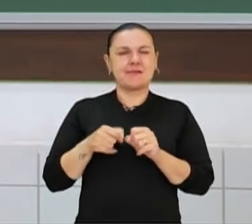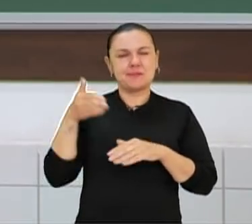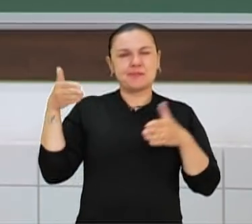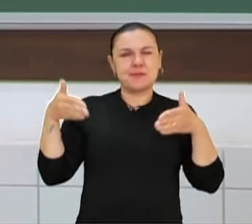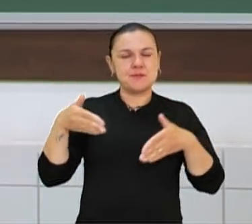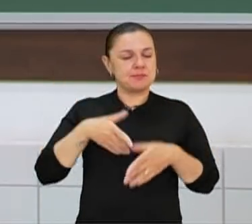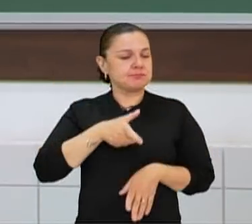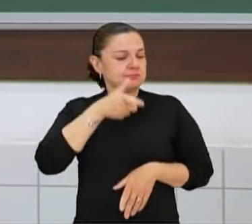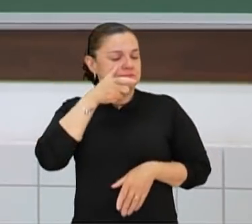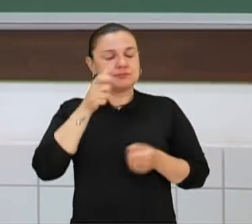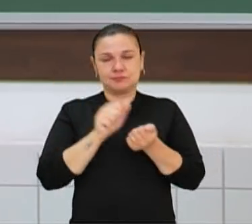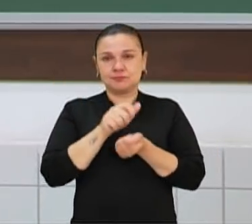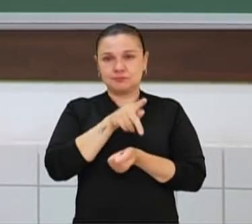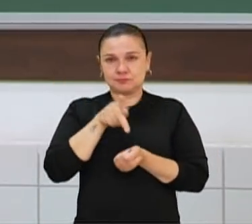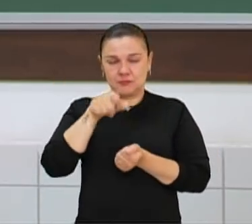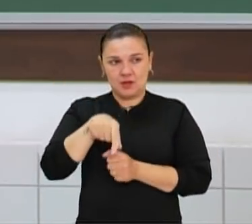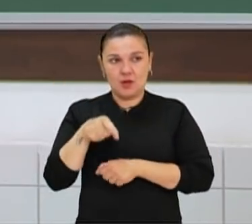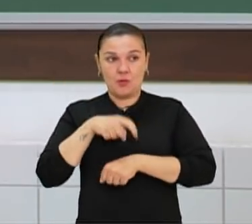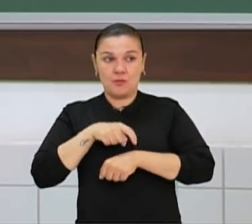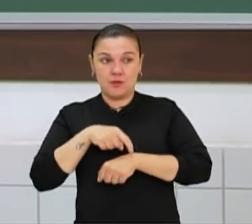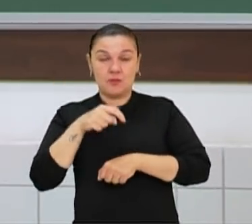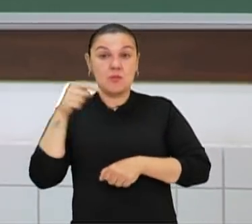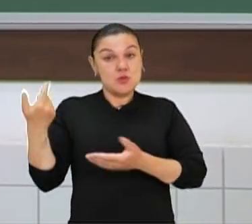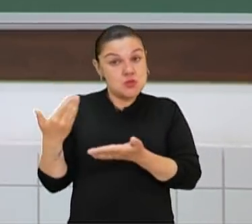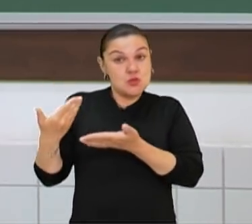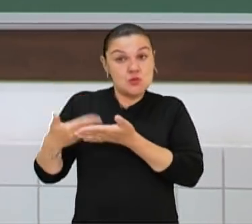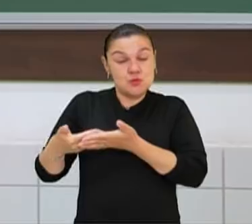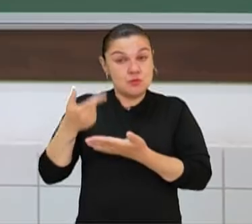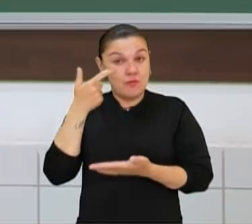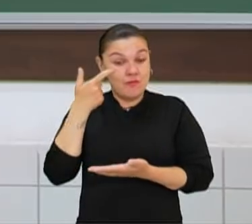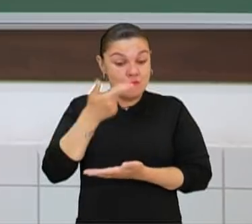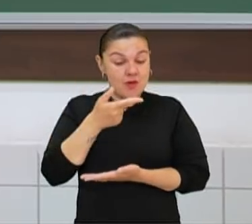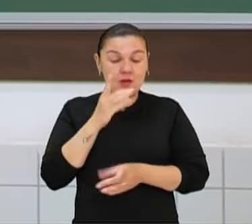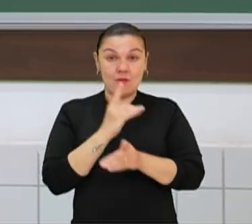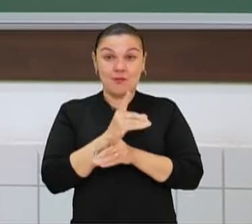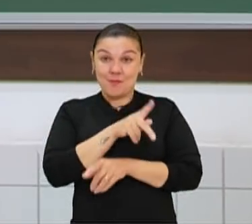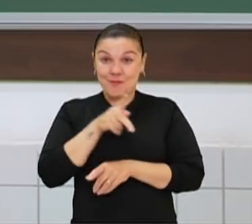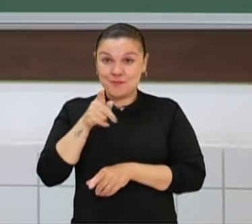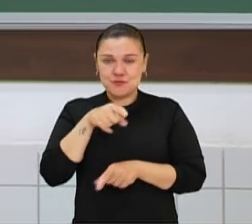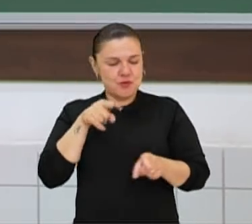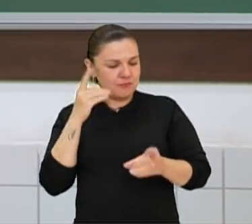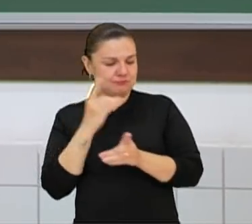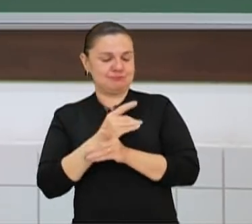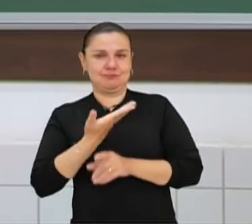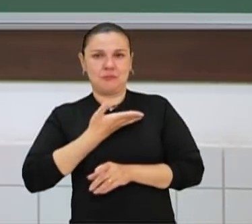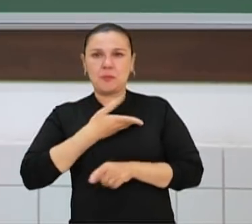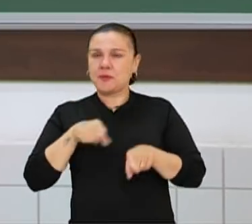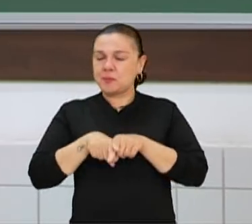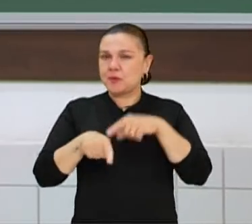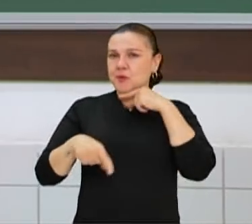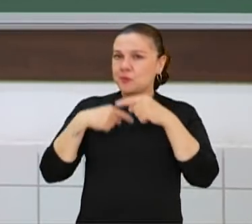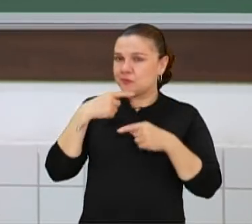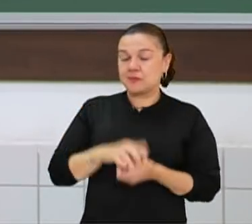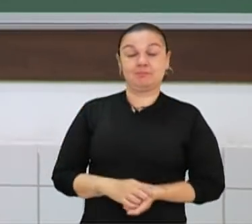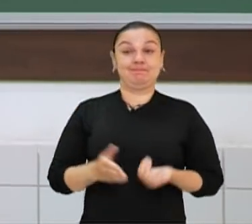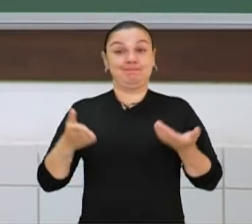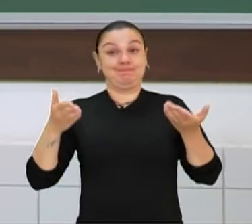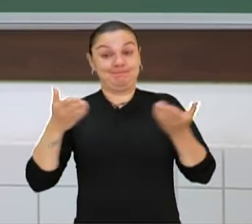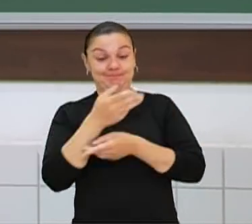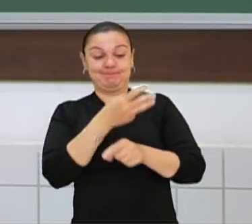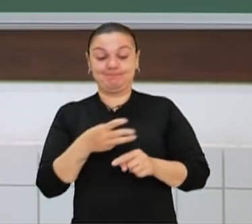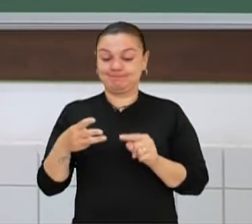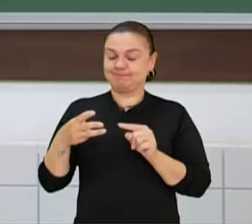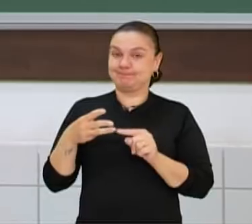participe, procure participar do Meet, porque é um momento para você rever seu professor, rever seus colegas e tirar dúvidas. Agora, se você não tem